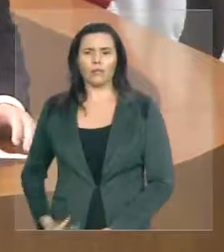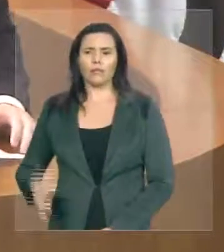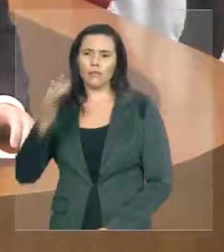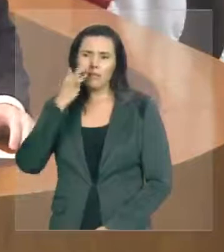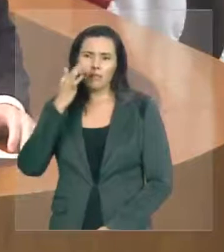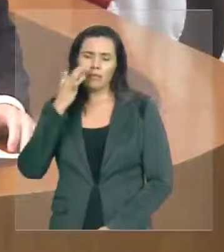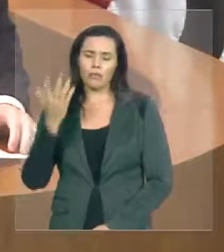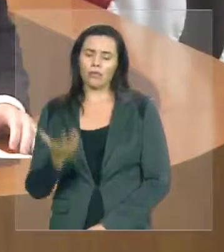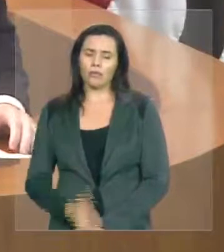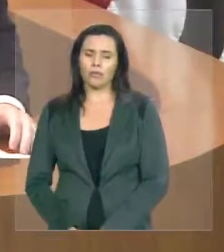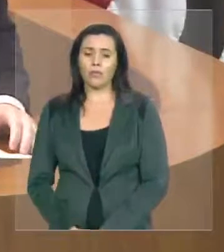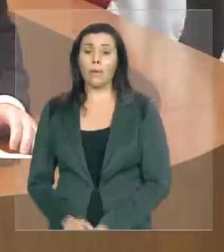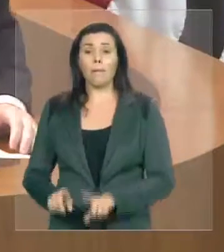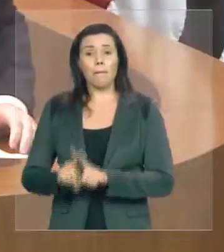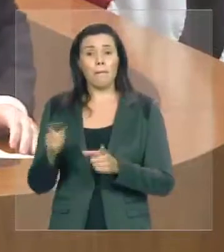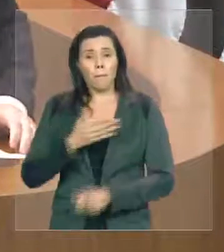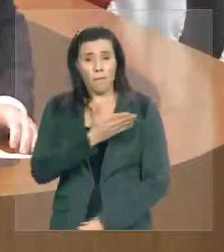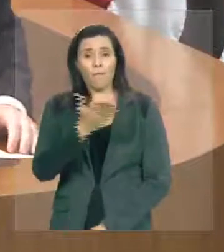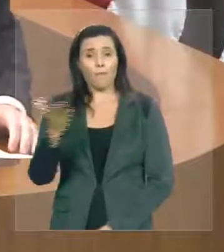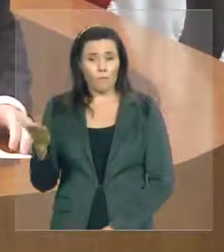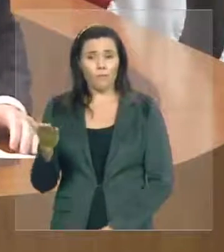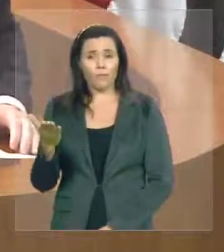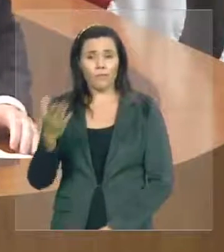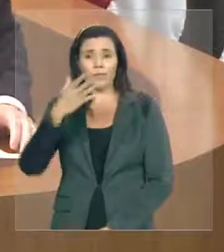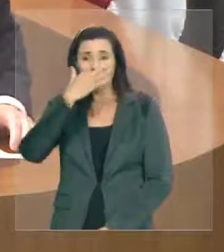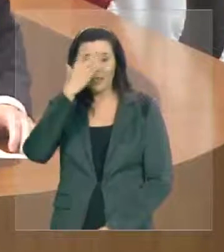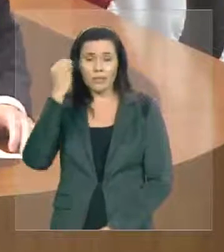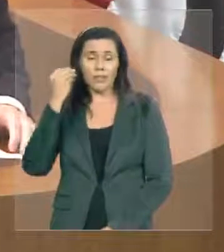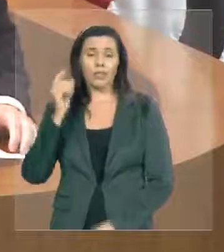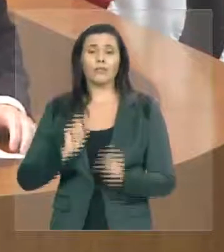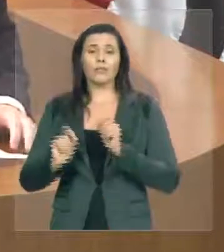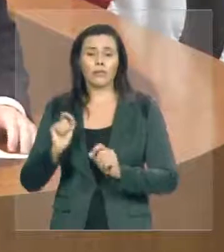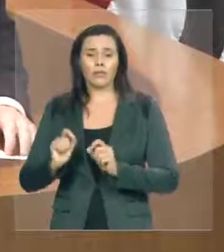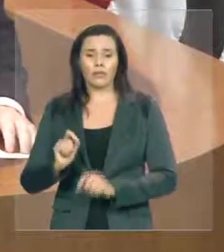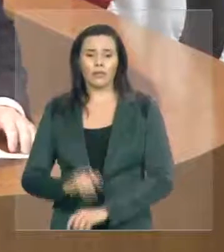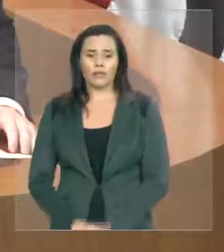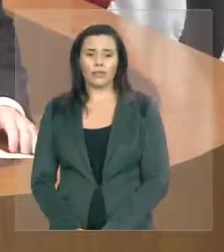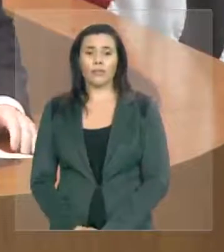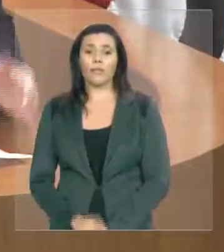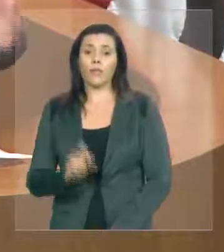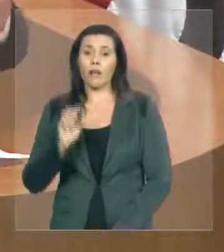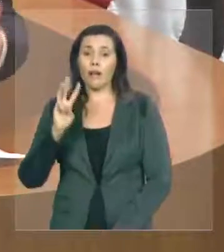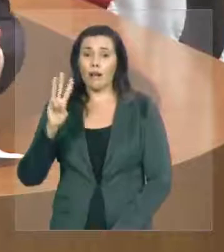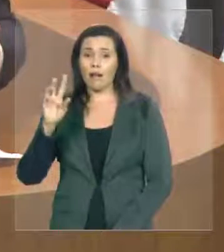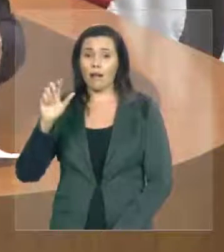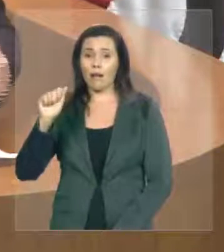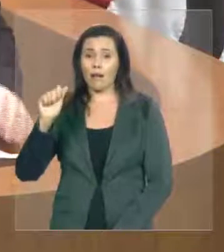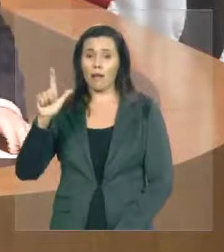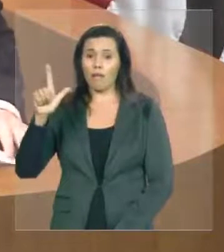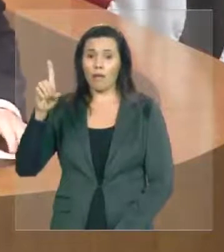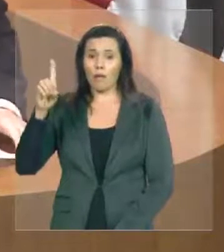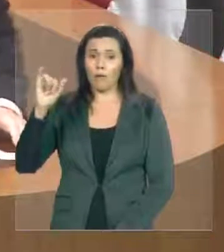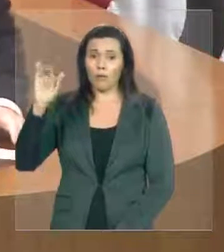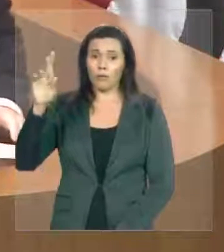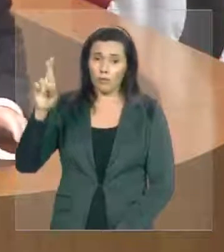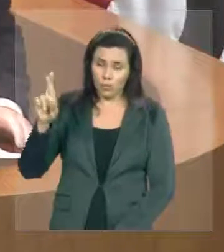Valdir, ele foi, no passado, aliado do grupo político ao qual você pertence. Foi, inclusive, secretário